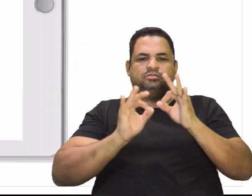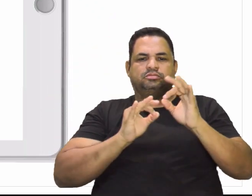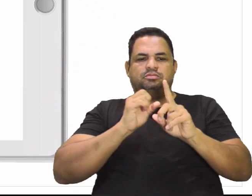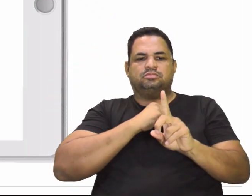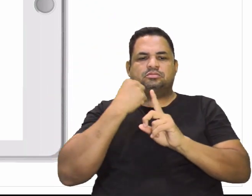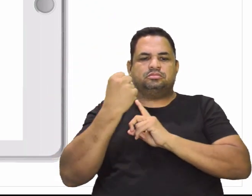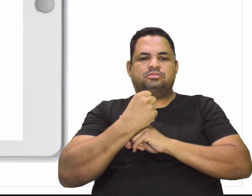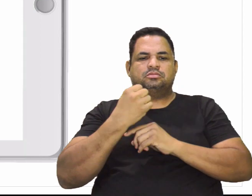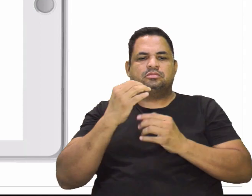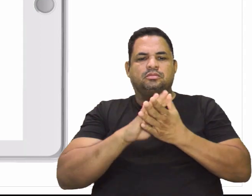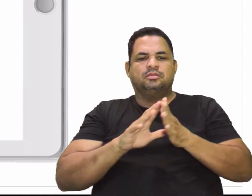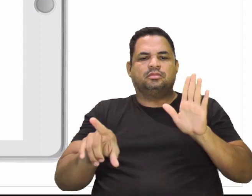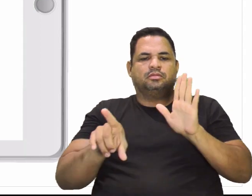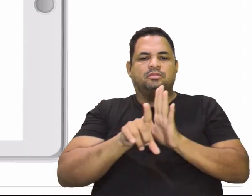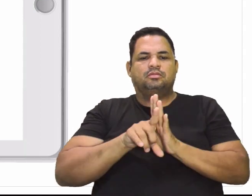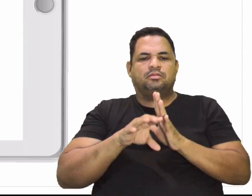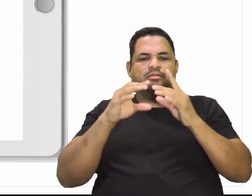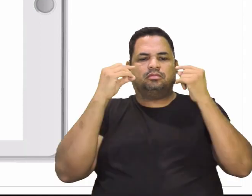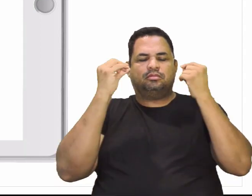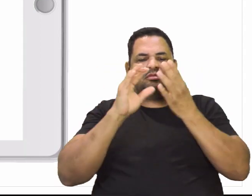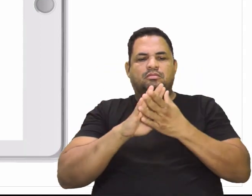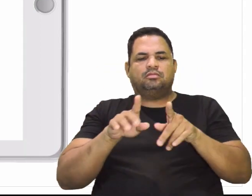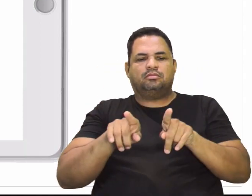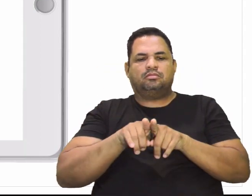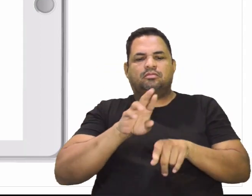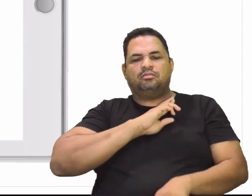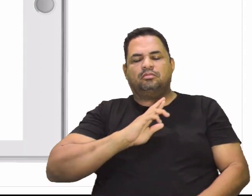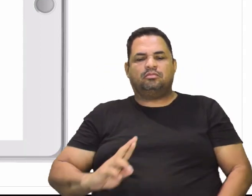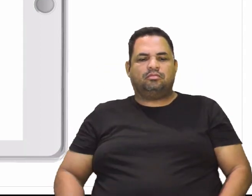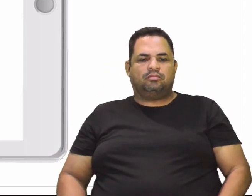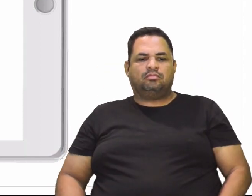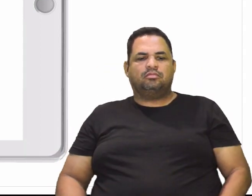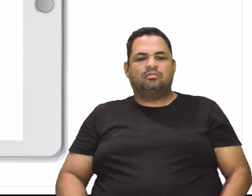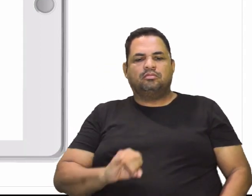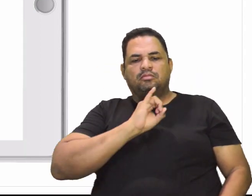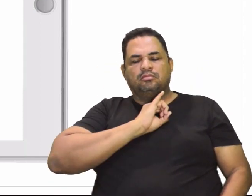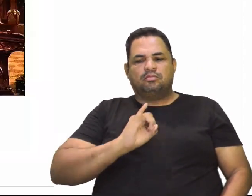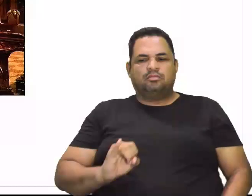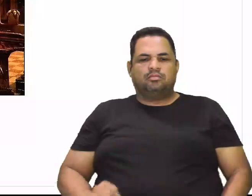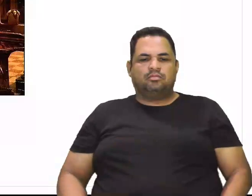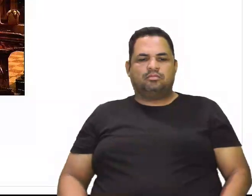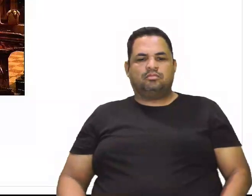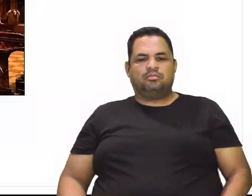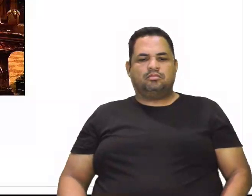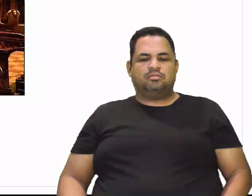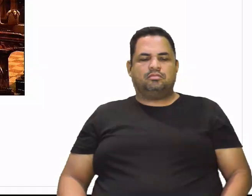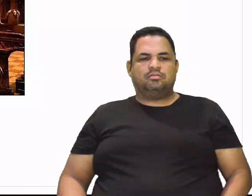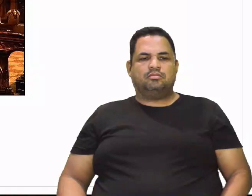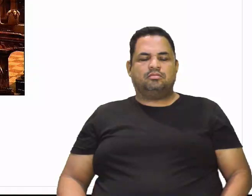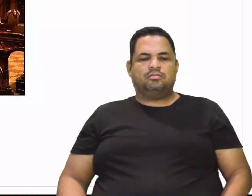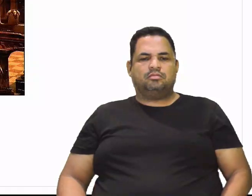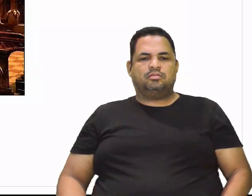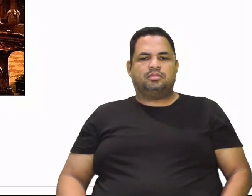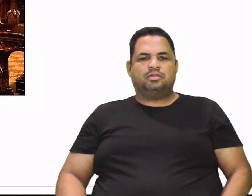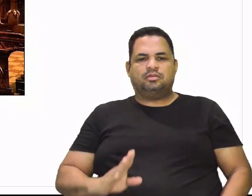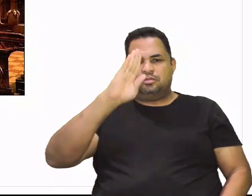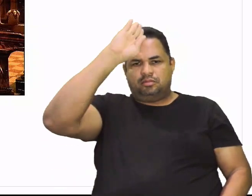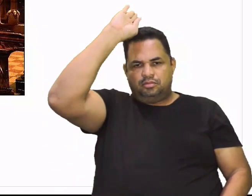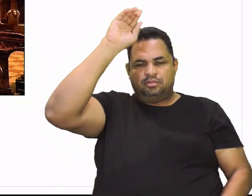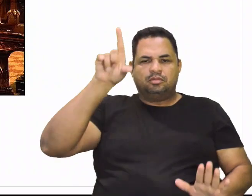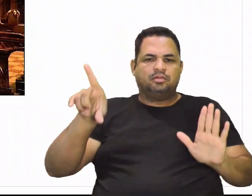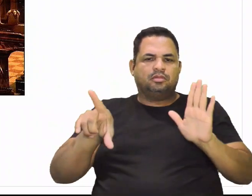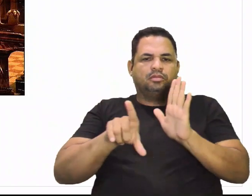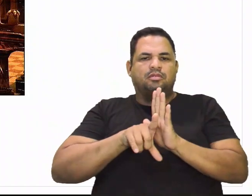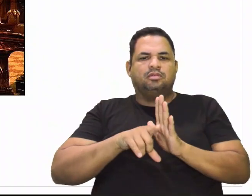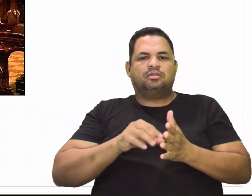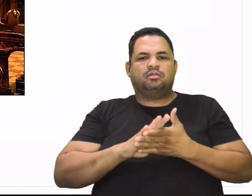sociedade romana, as leis romanas, República Romana em Roma e o Império Romano. As leis